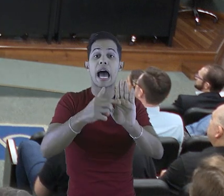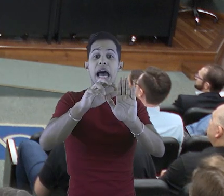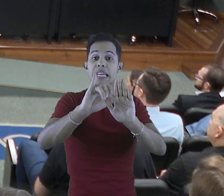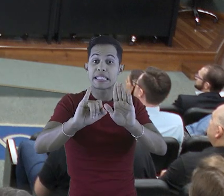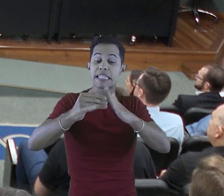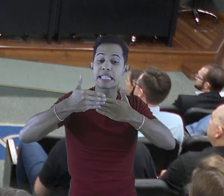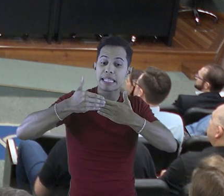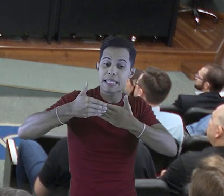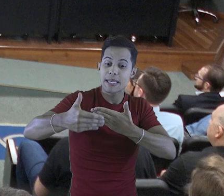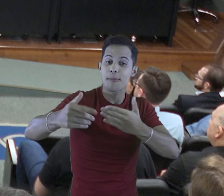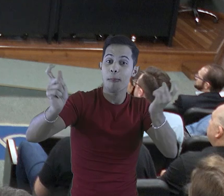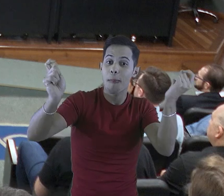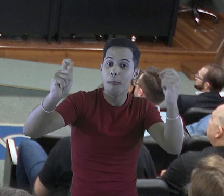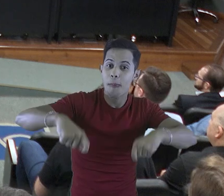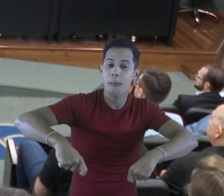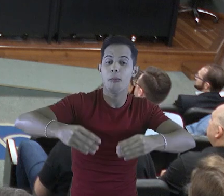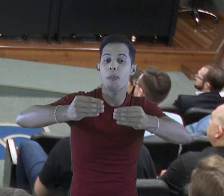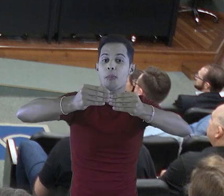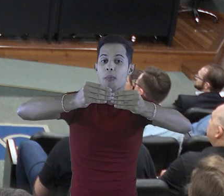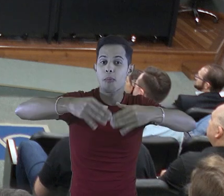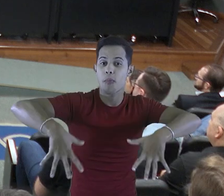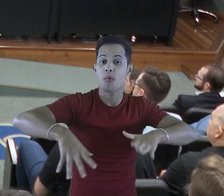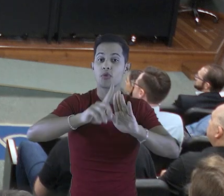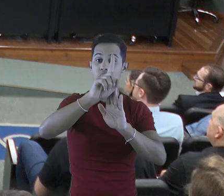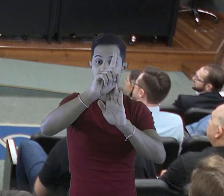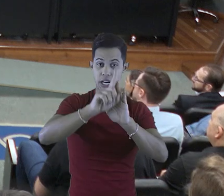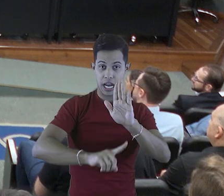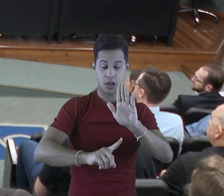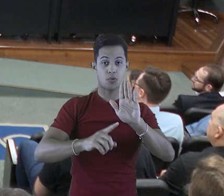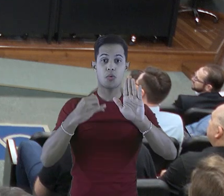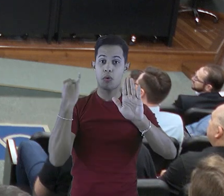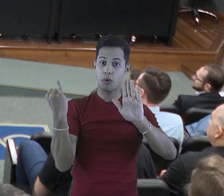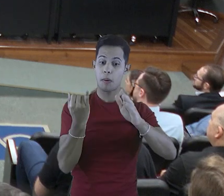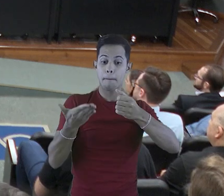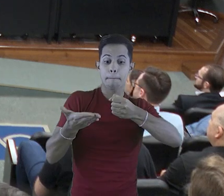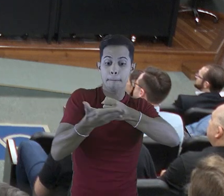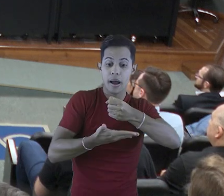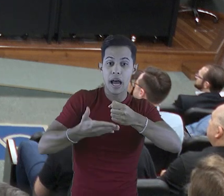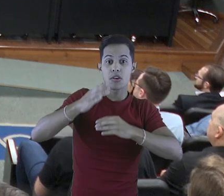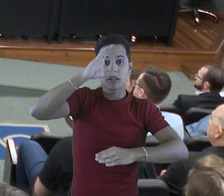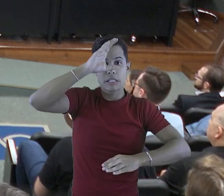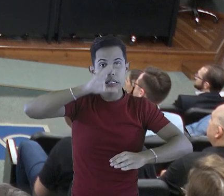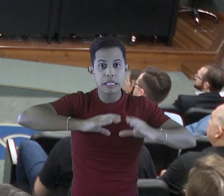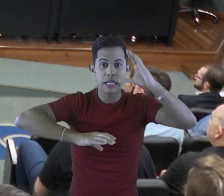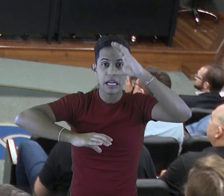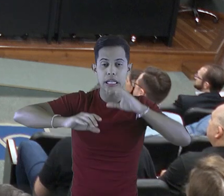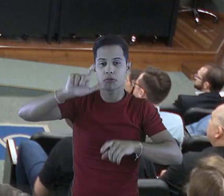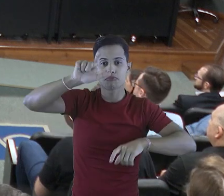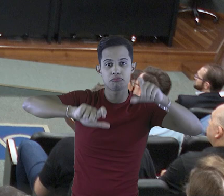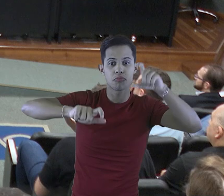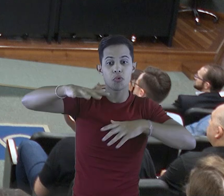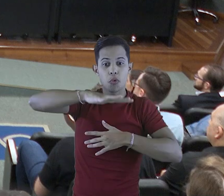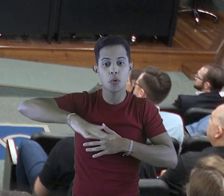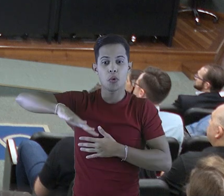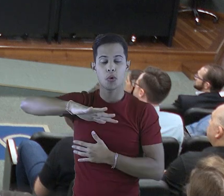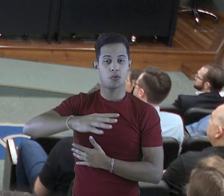prejuízo aos direitos fundamentais dos cidadãos, dos titulares de dados. Então,